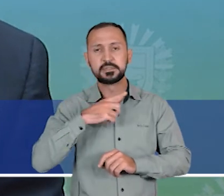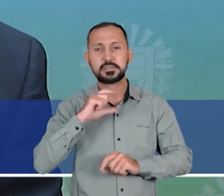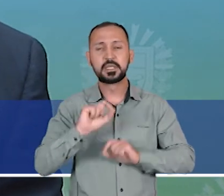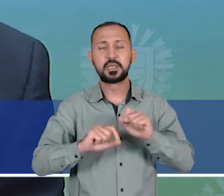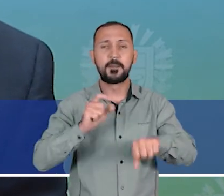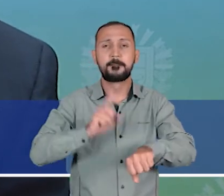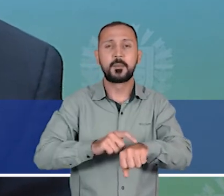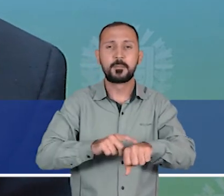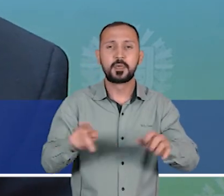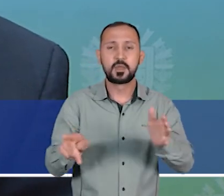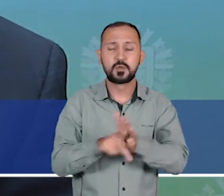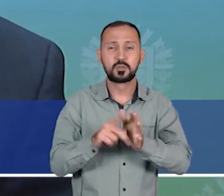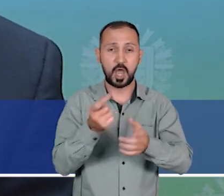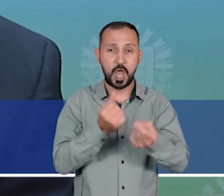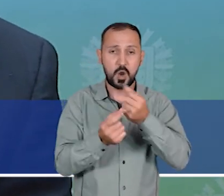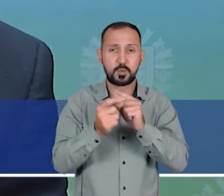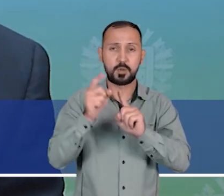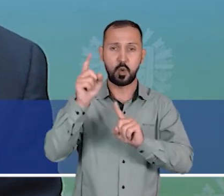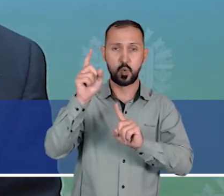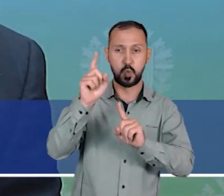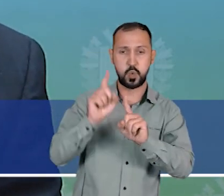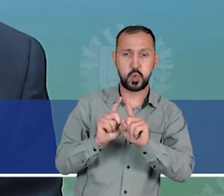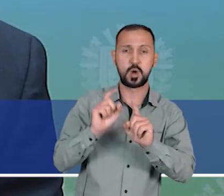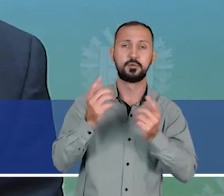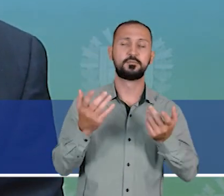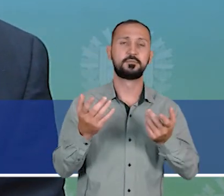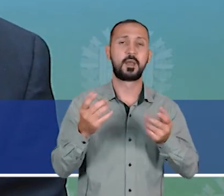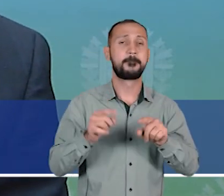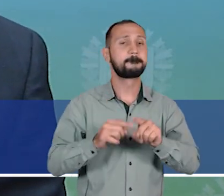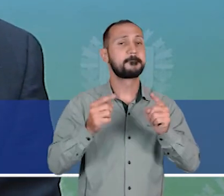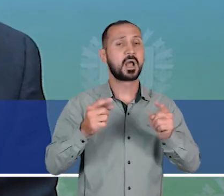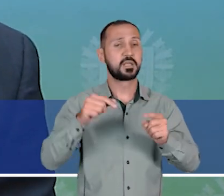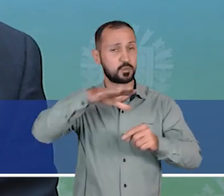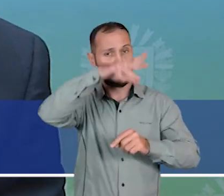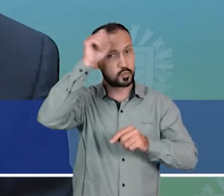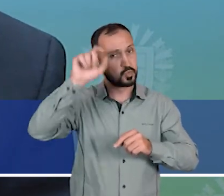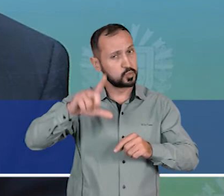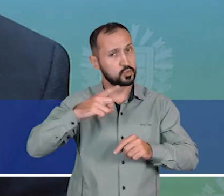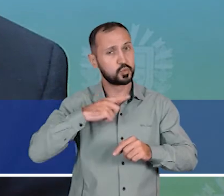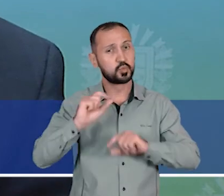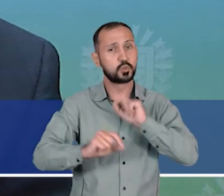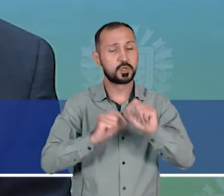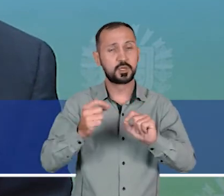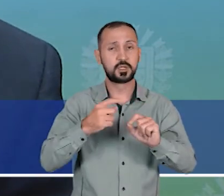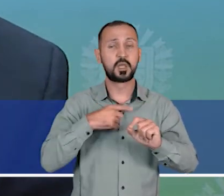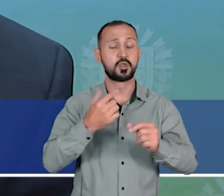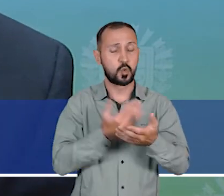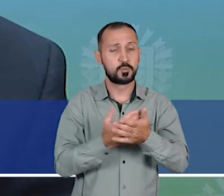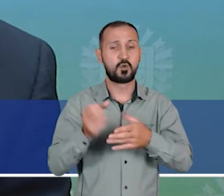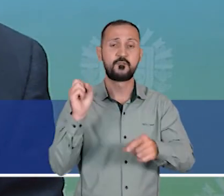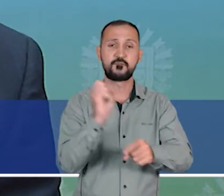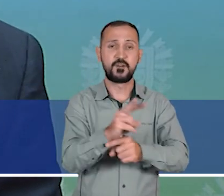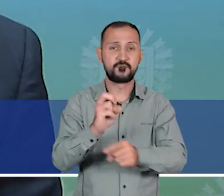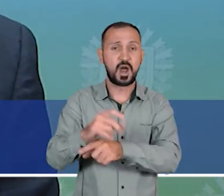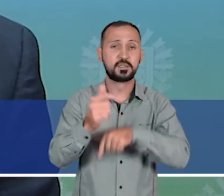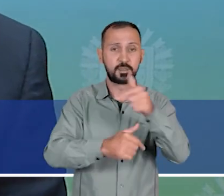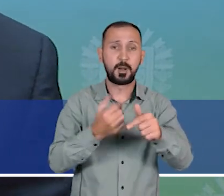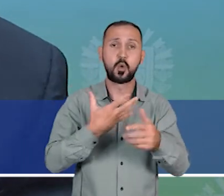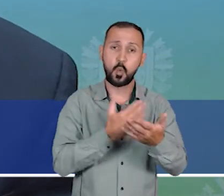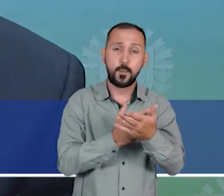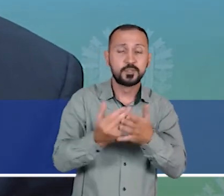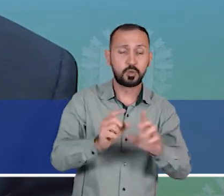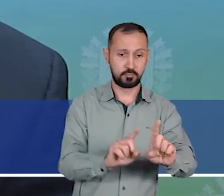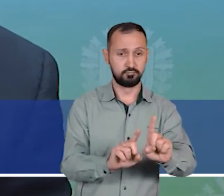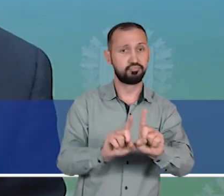ele vive um momento de retração ainda da economia, mas no Mato Grosso do Sul, geração positiva de empregos, e